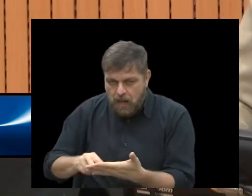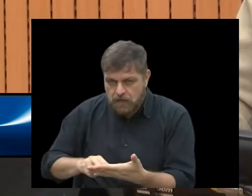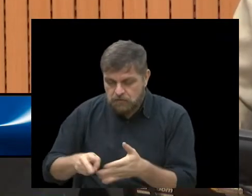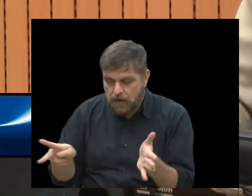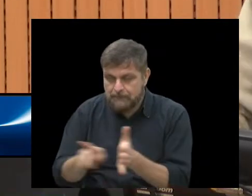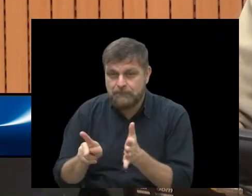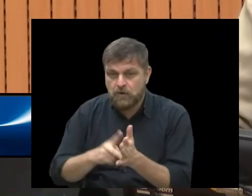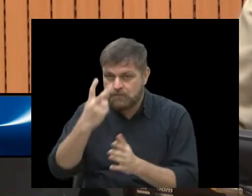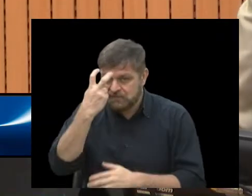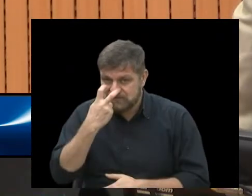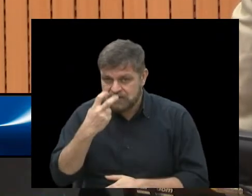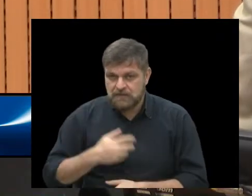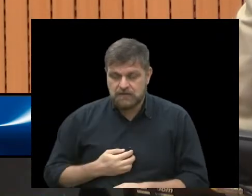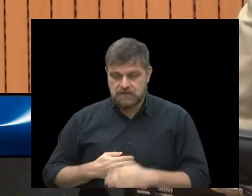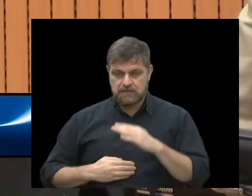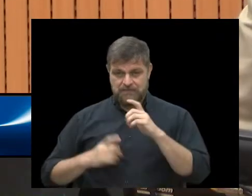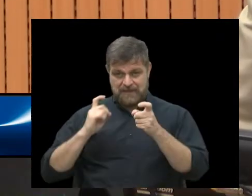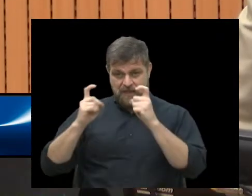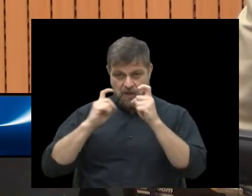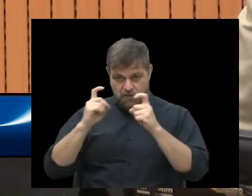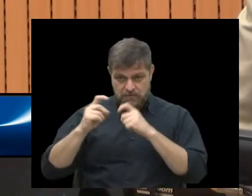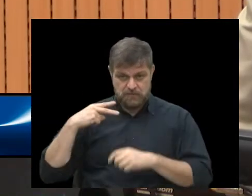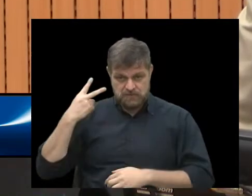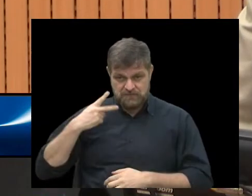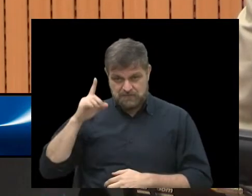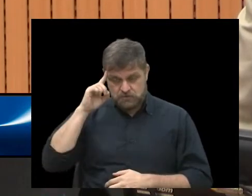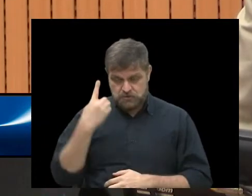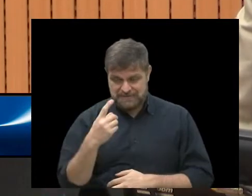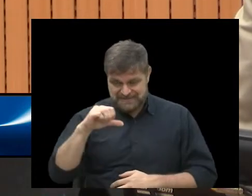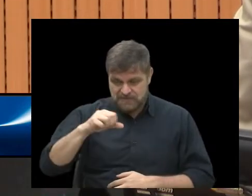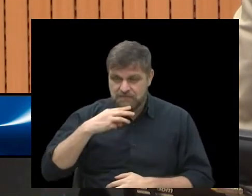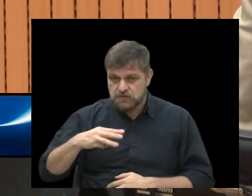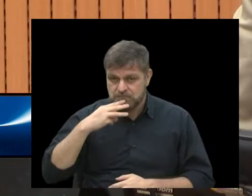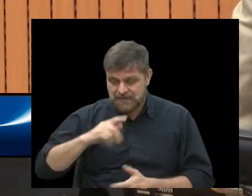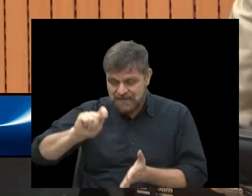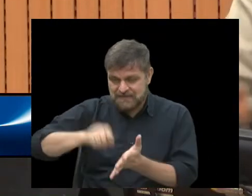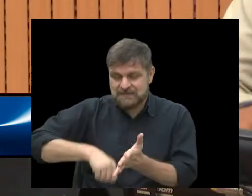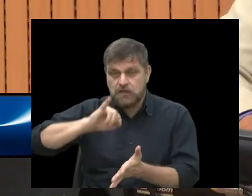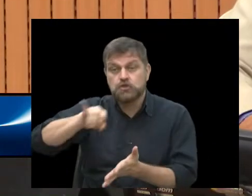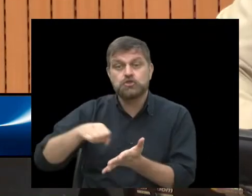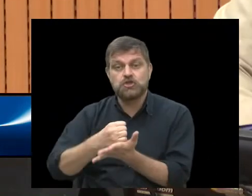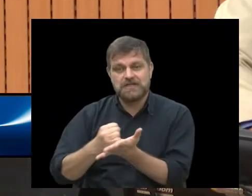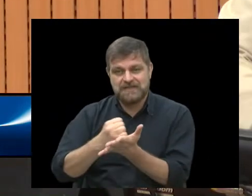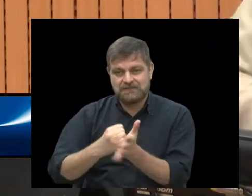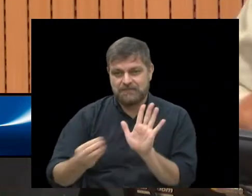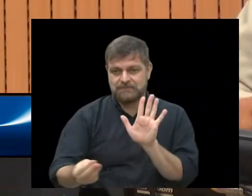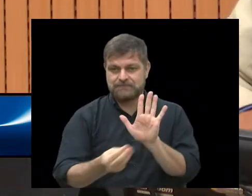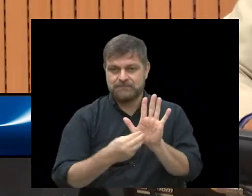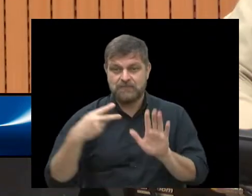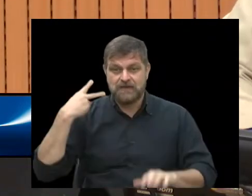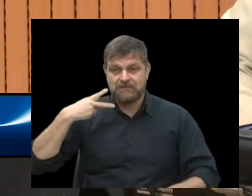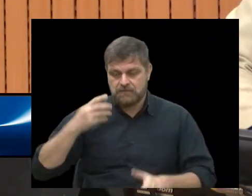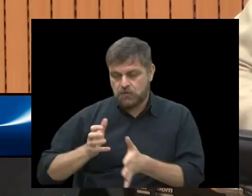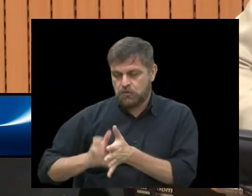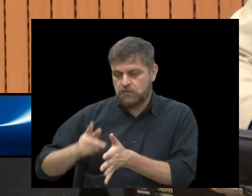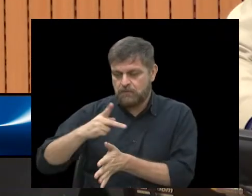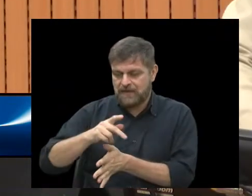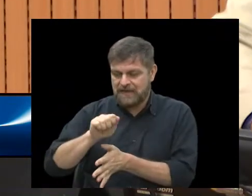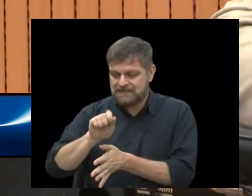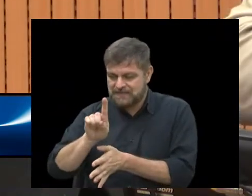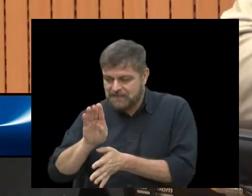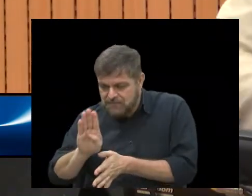visuais. Sala de reuniões, 18 de março de 2019. Assina vereador Jorge da Farmácia, vereador do